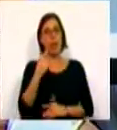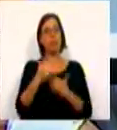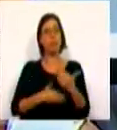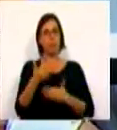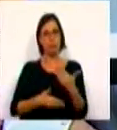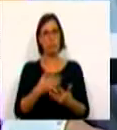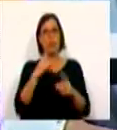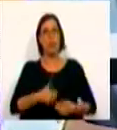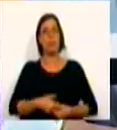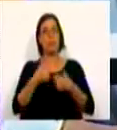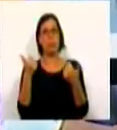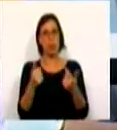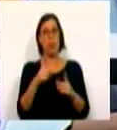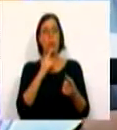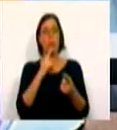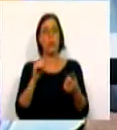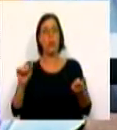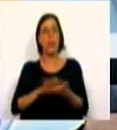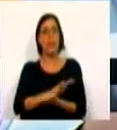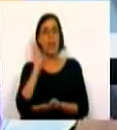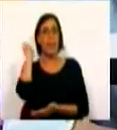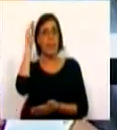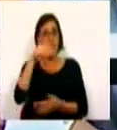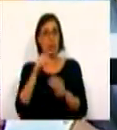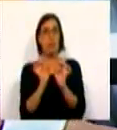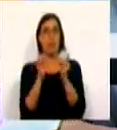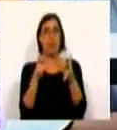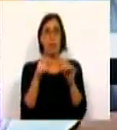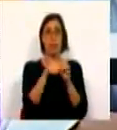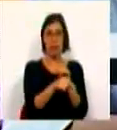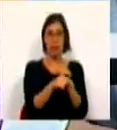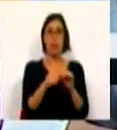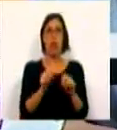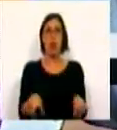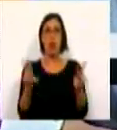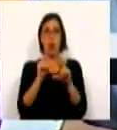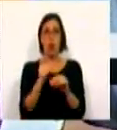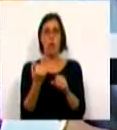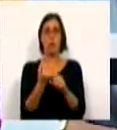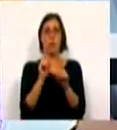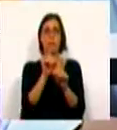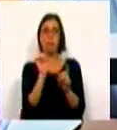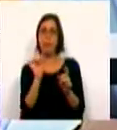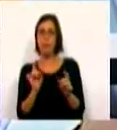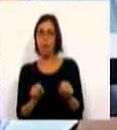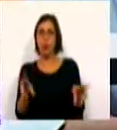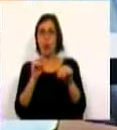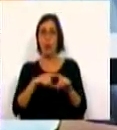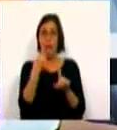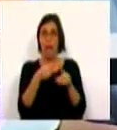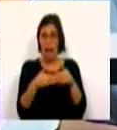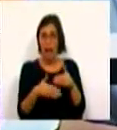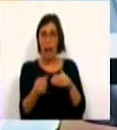continuaremos assim a melhorar o Diário da República eletrónico com novas funcionalidades durante este